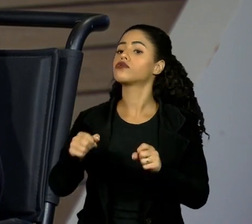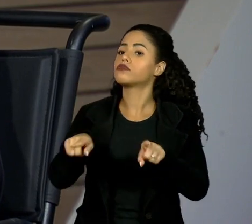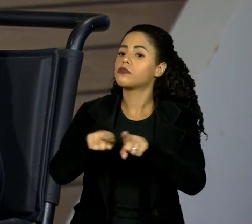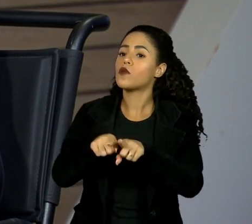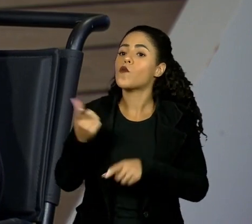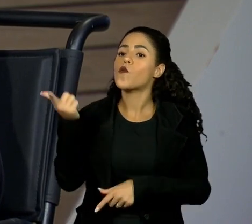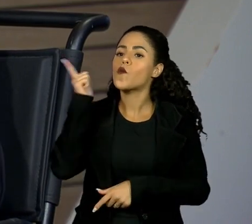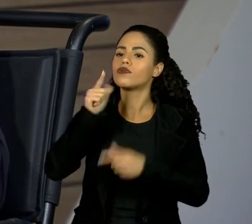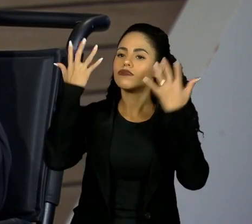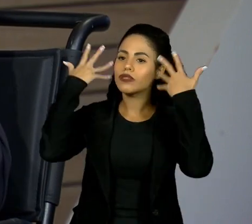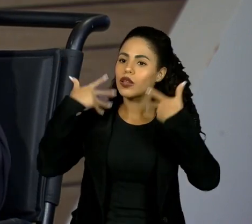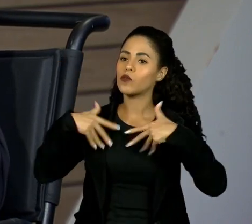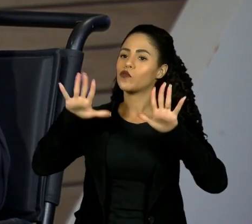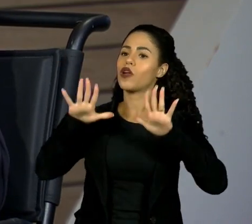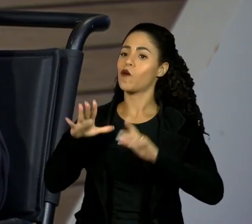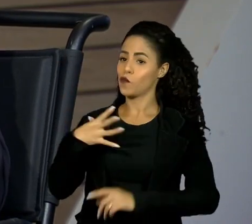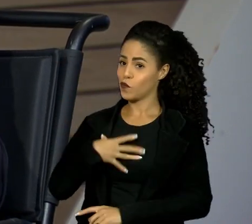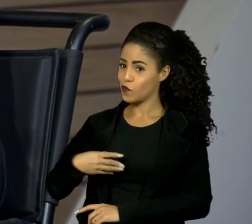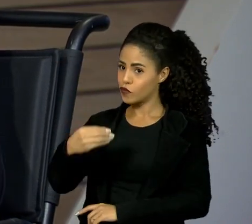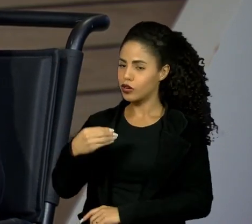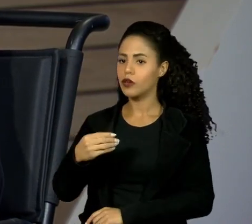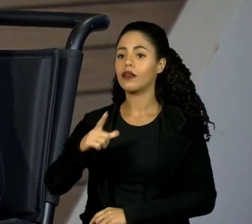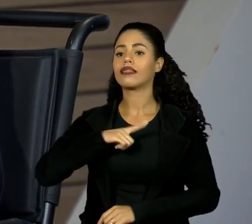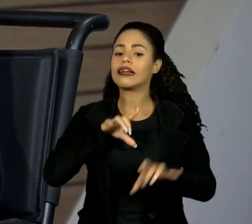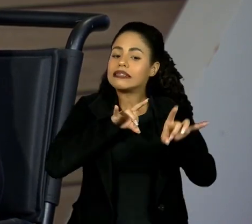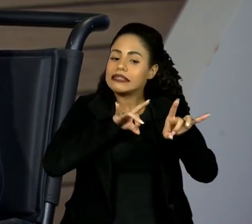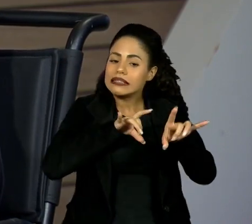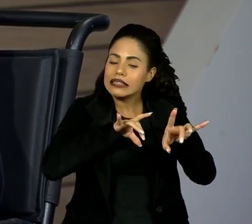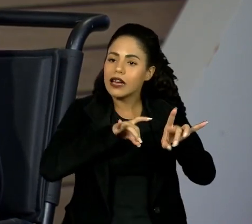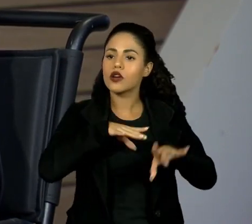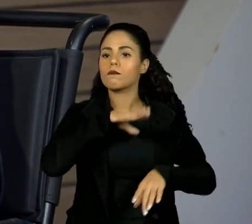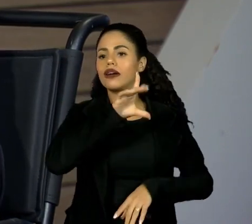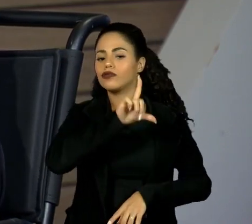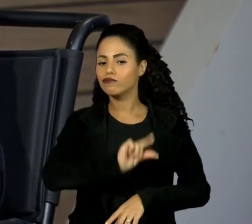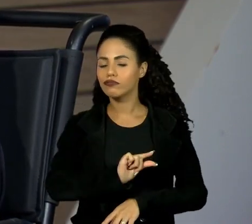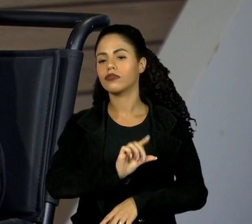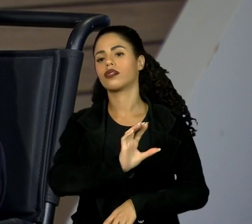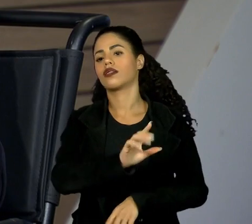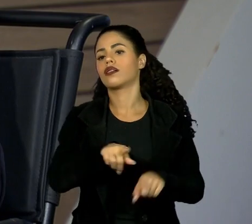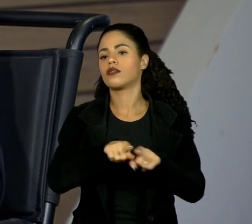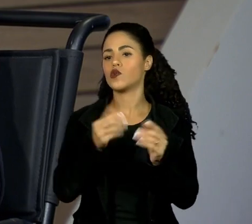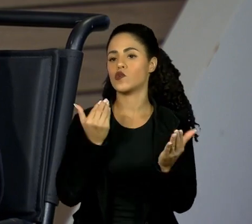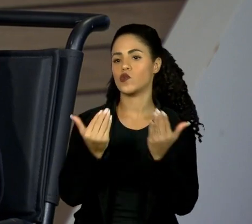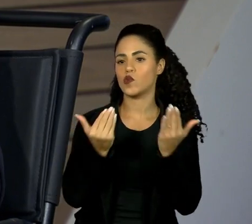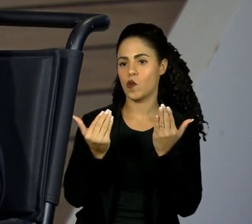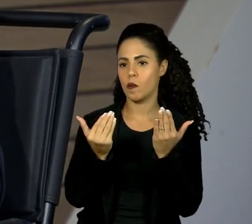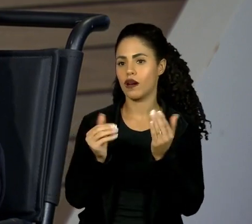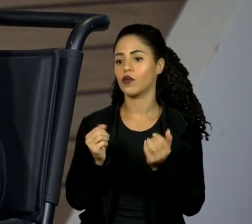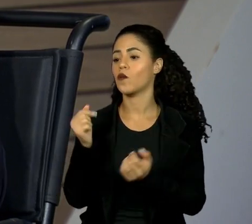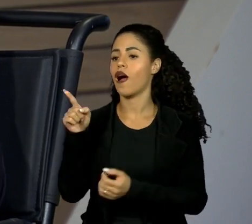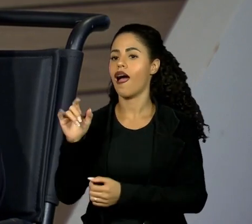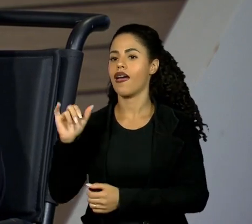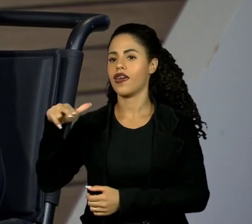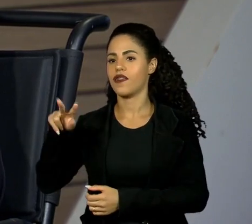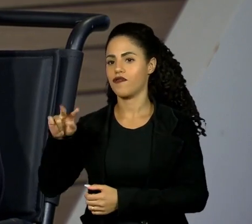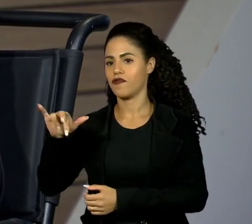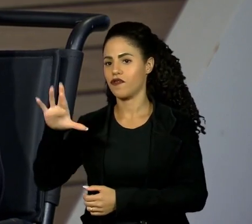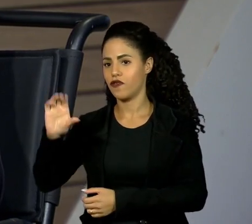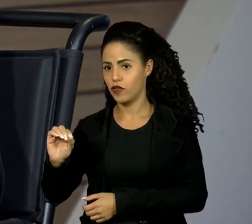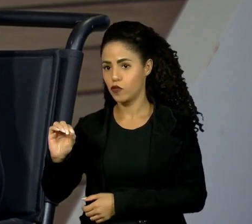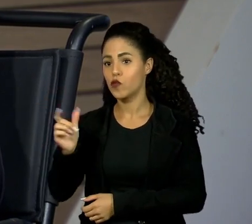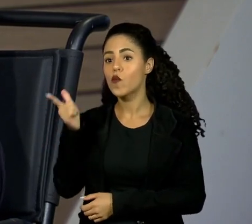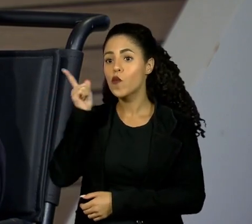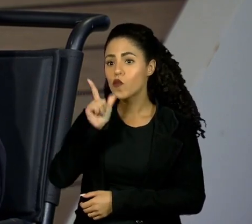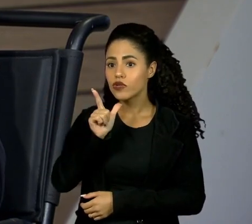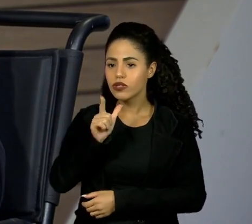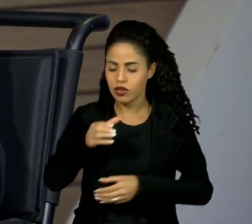uma gestação natural. Temos técnicas mais baixa complexidade comparada com a in vitro, que é a inseminação